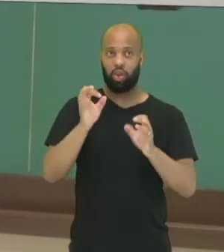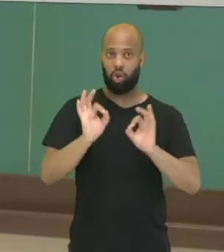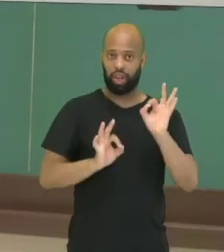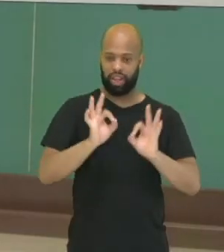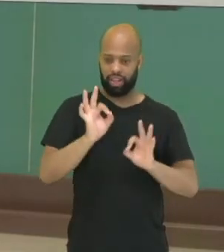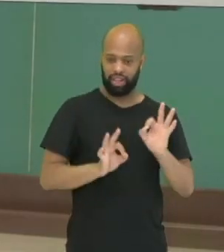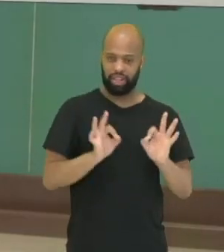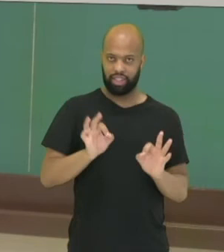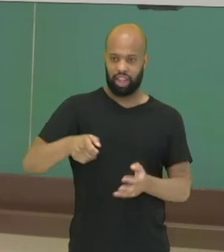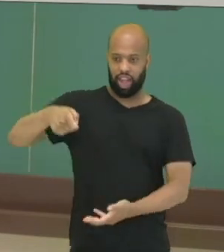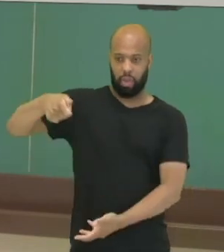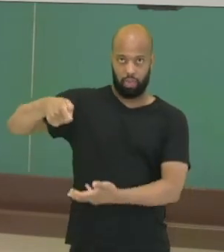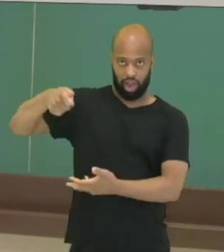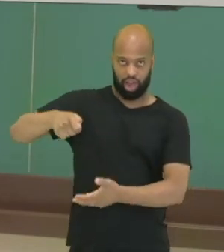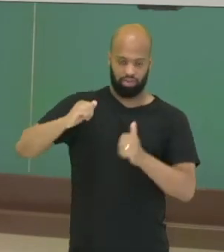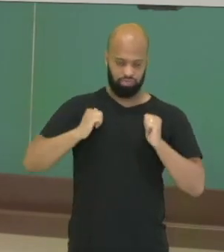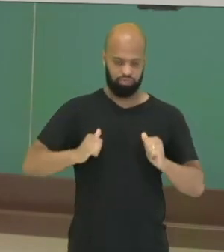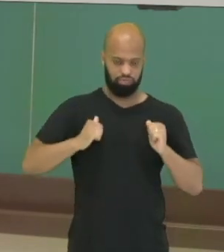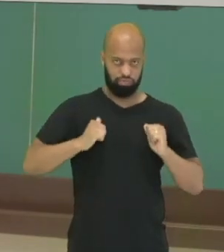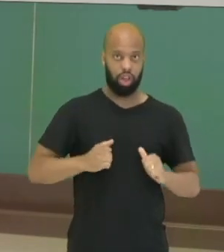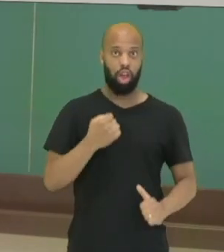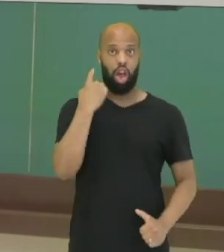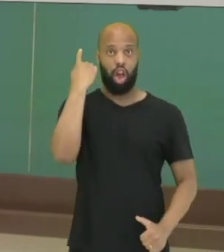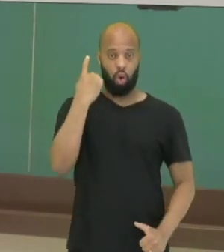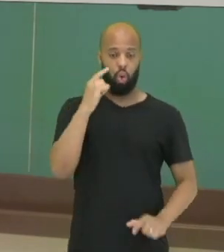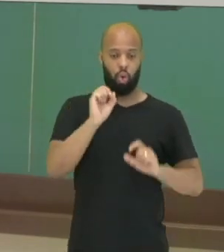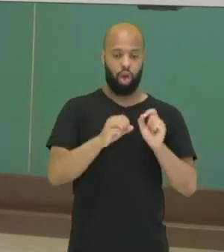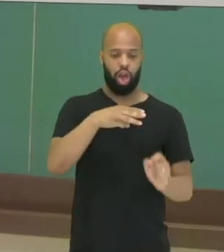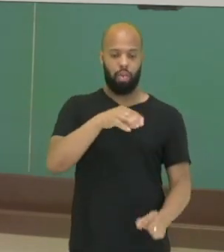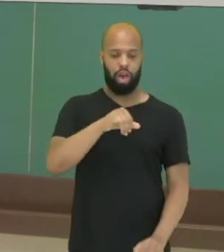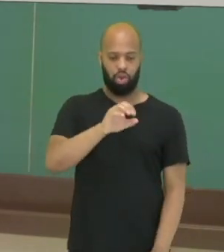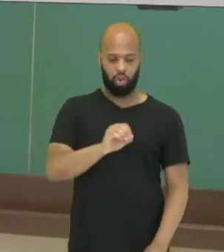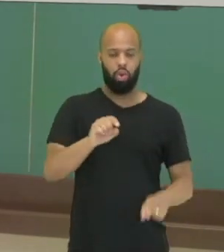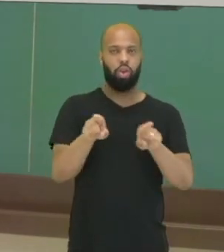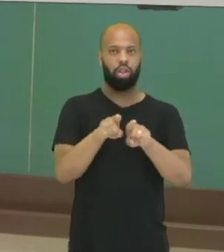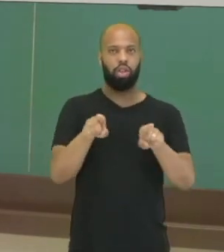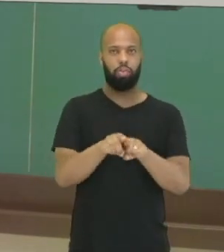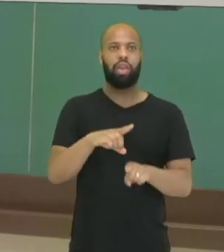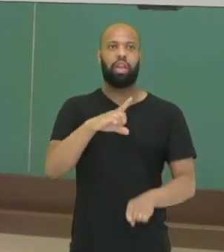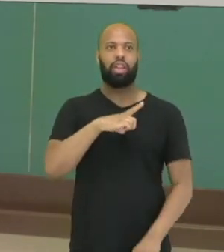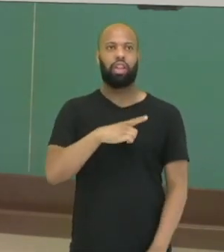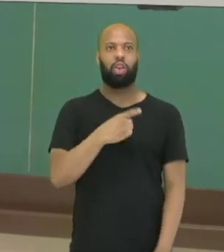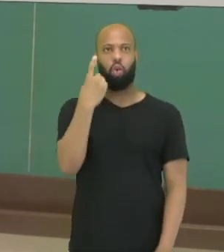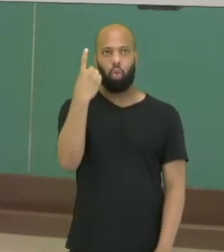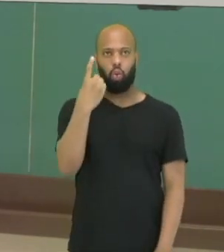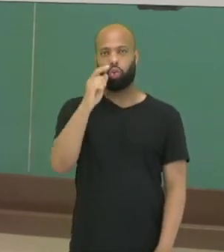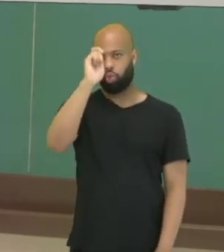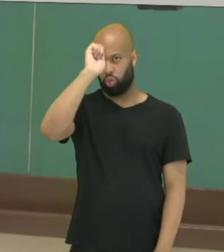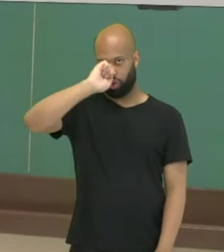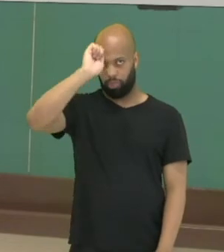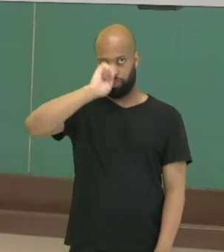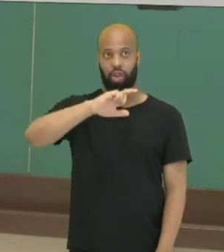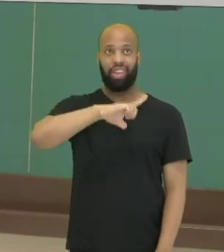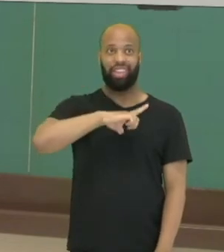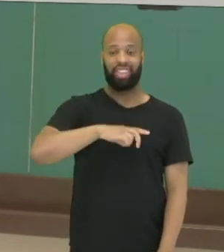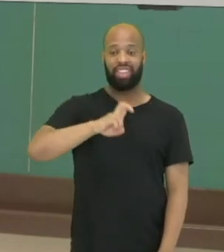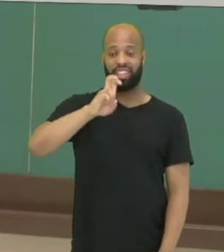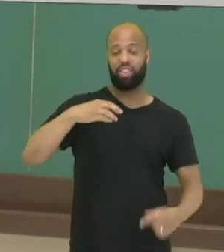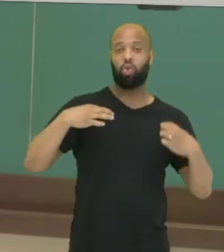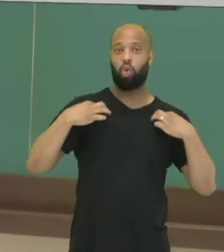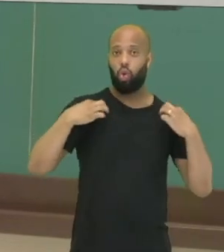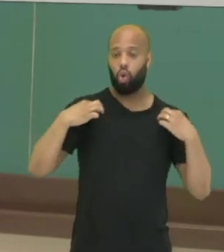e um chapéu. Sabendo que ela possui 5 maiôs diferentes e 3